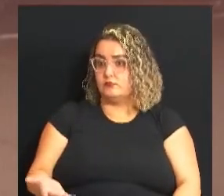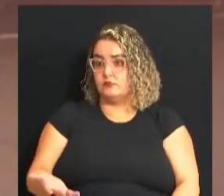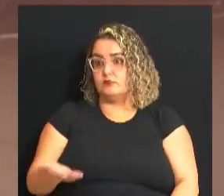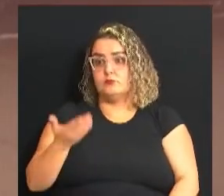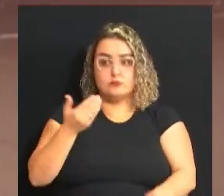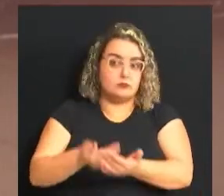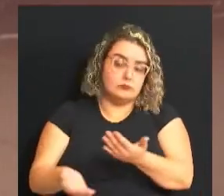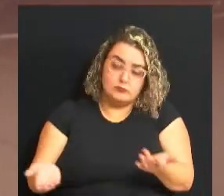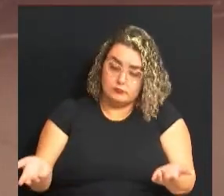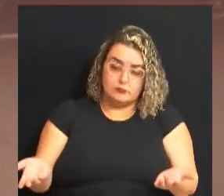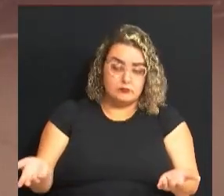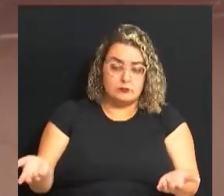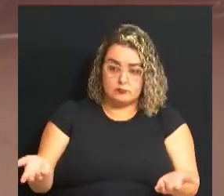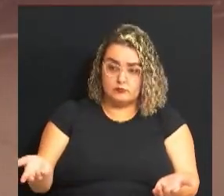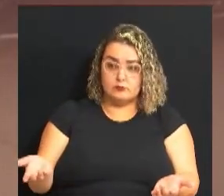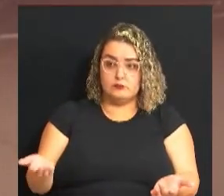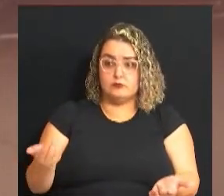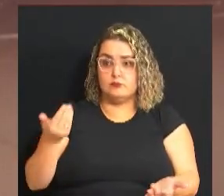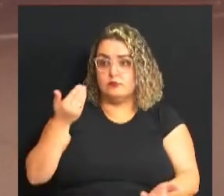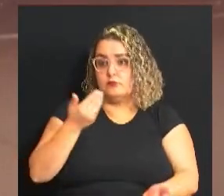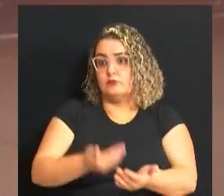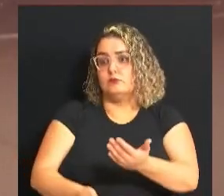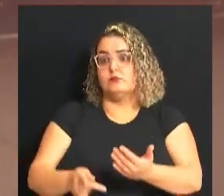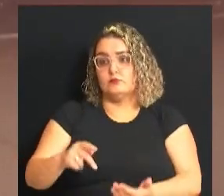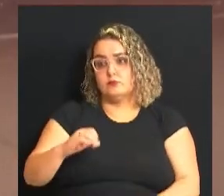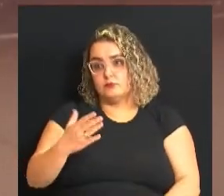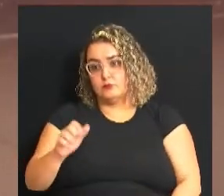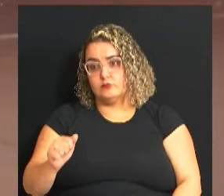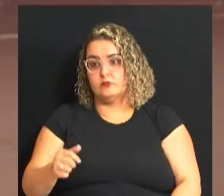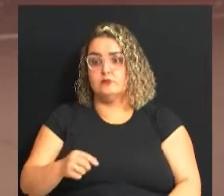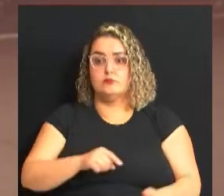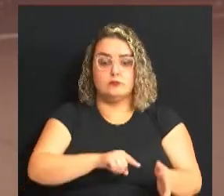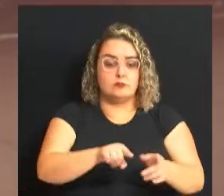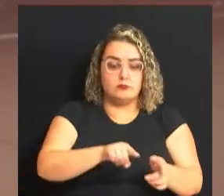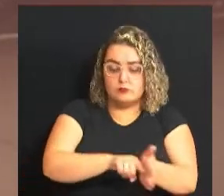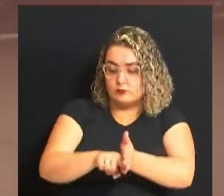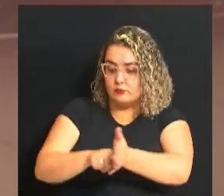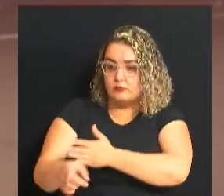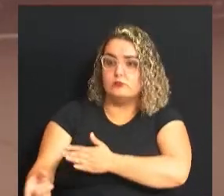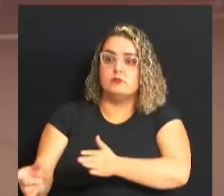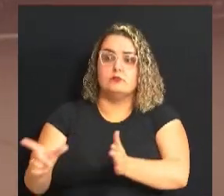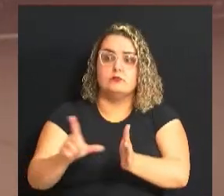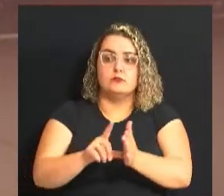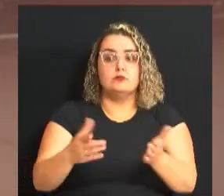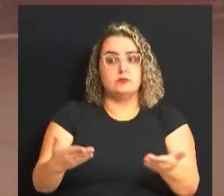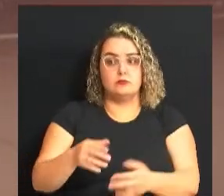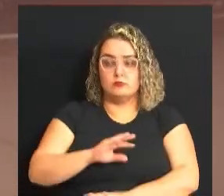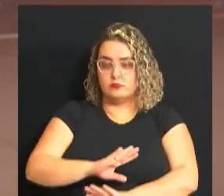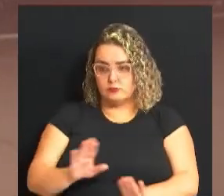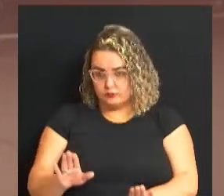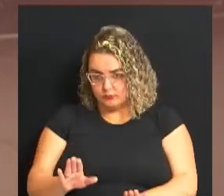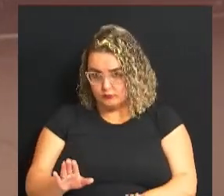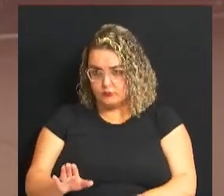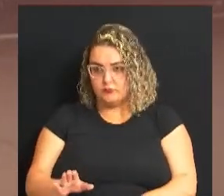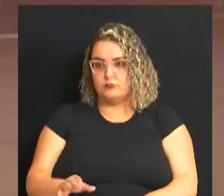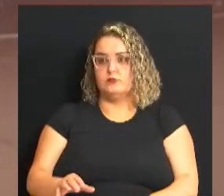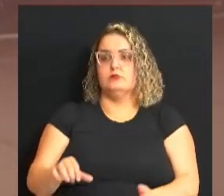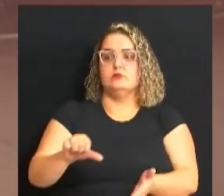perdido, porque você perdia uma peça, você perdia um levantamento, você perdia um laudo. Hoje não, a gente trabalha com um número menor de